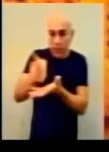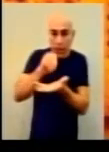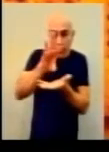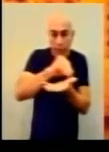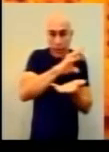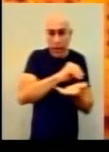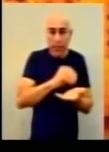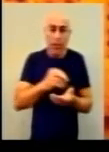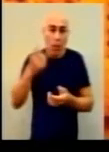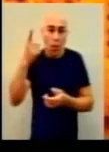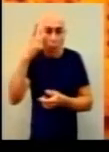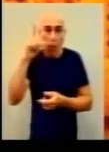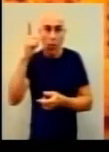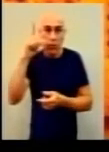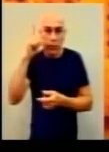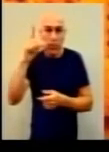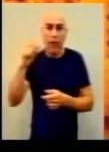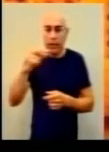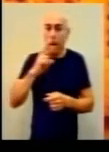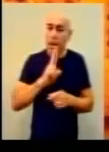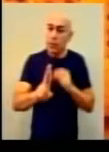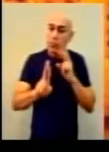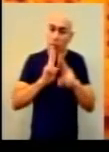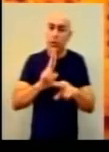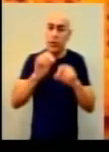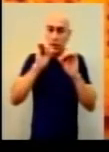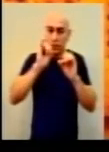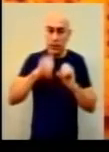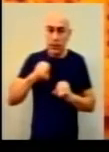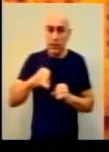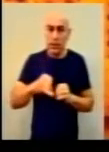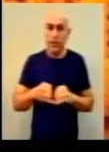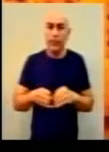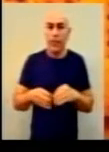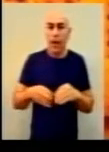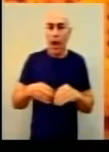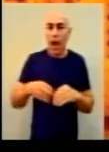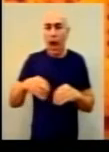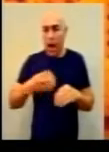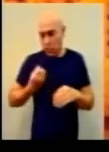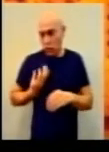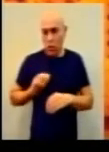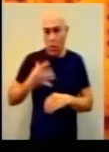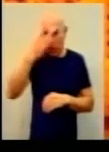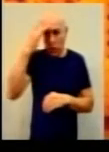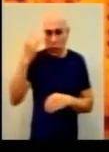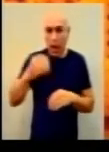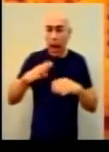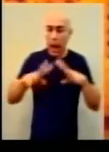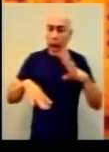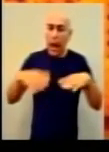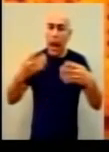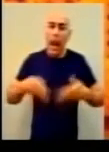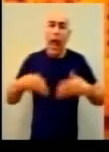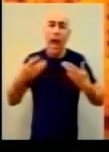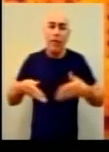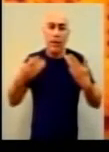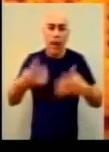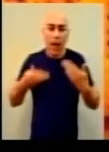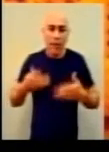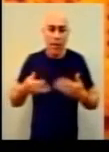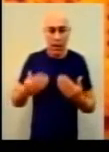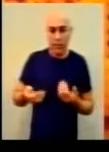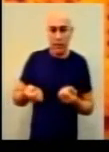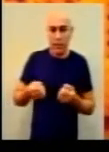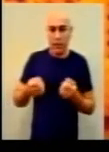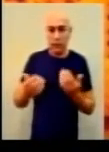faz o exame, está conseguindo sim dar essa resposta. Para os casos leves, que coletam o exame numa unidade respiratória, ou mesmo no